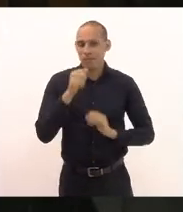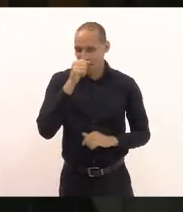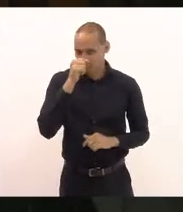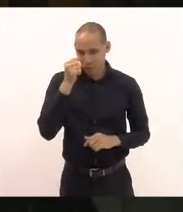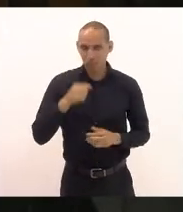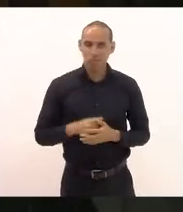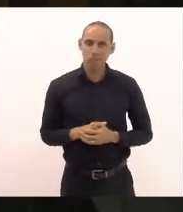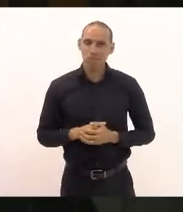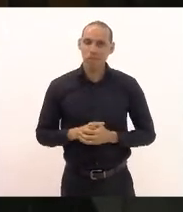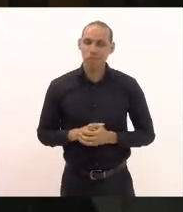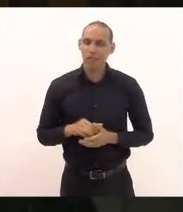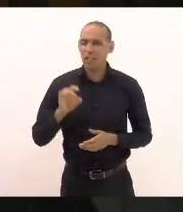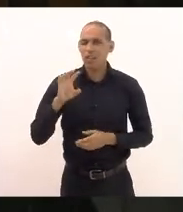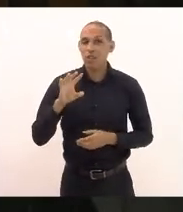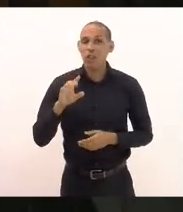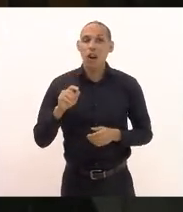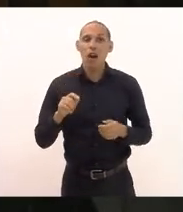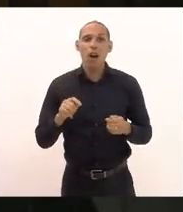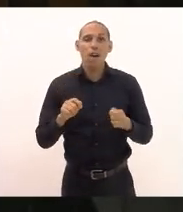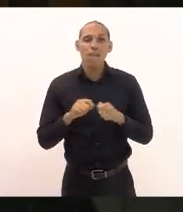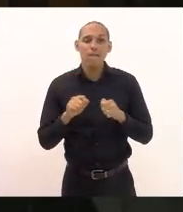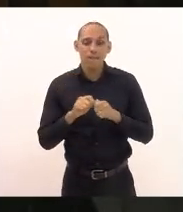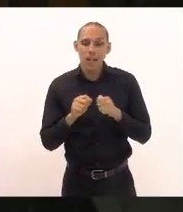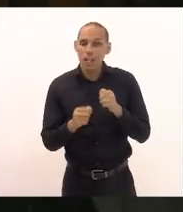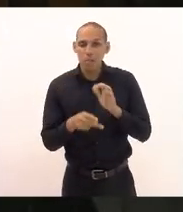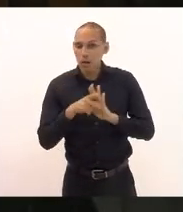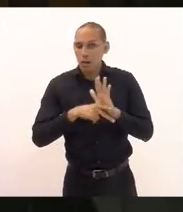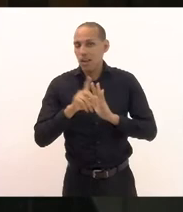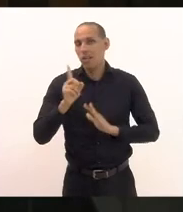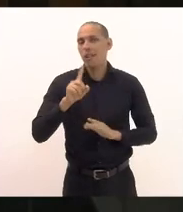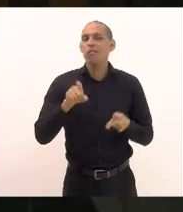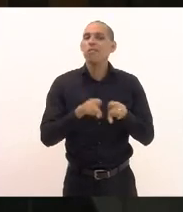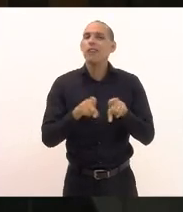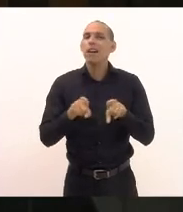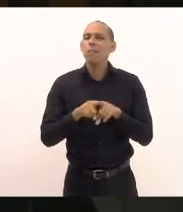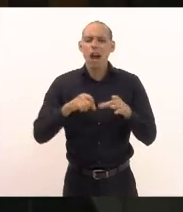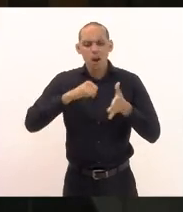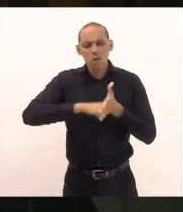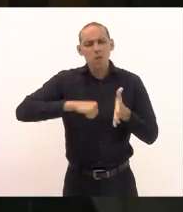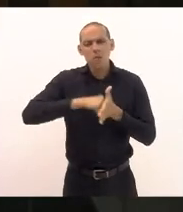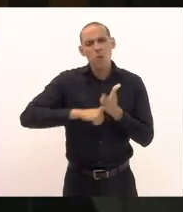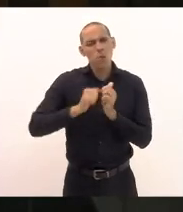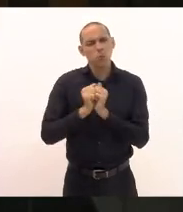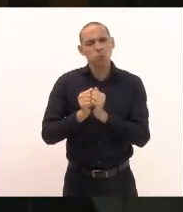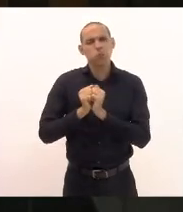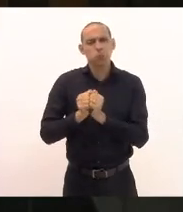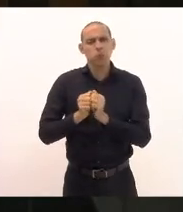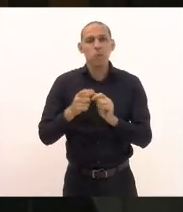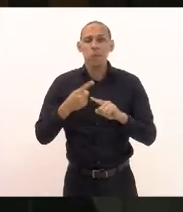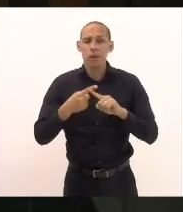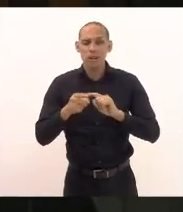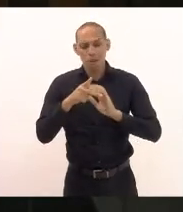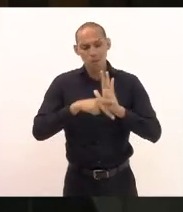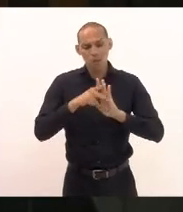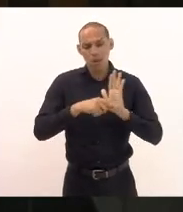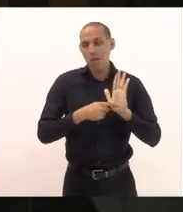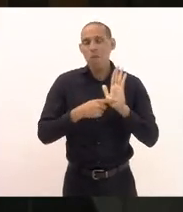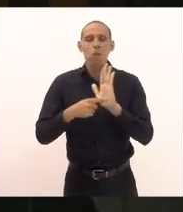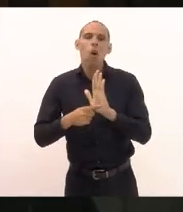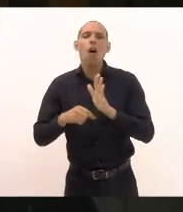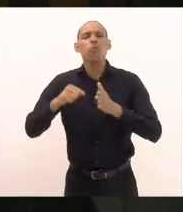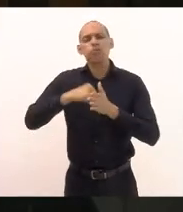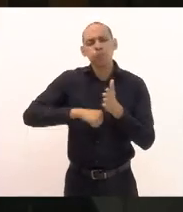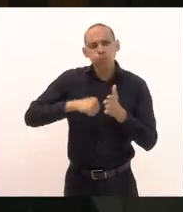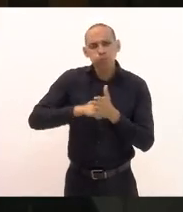da construção desses projetos, mas especialmente da construção das lutas que esses projetos espelham no